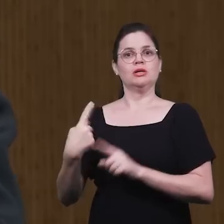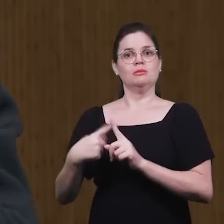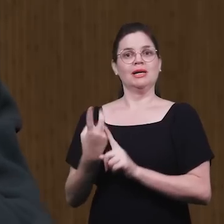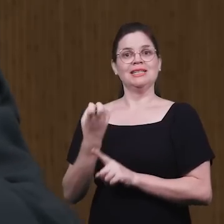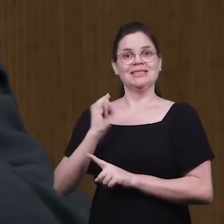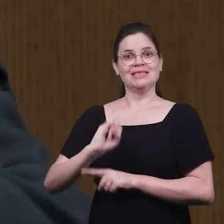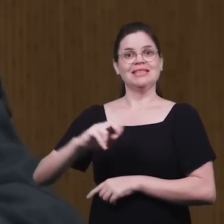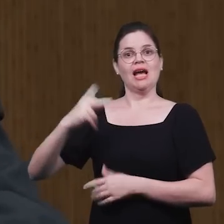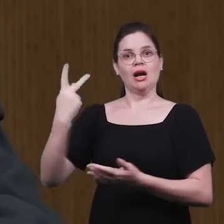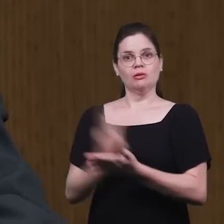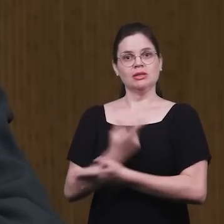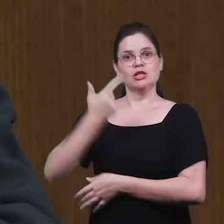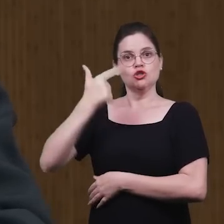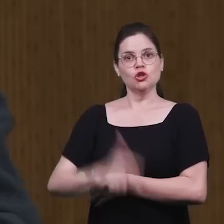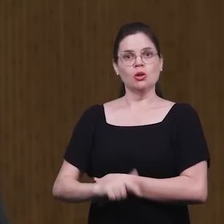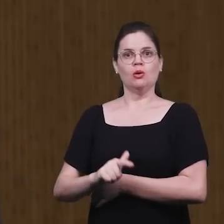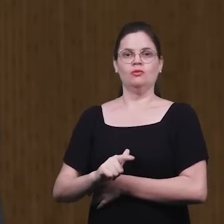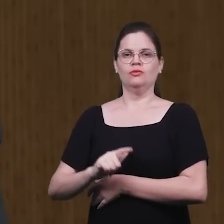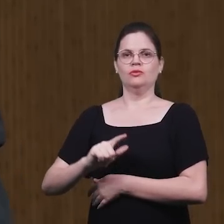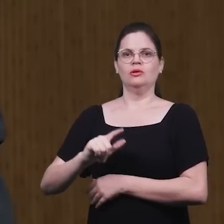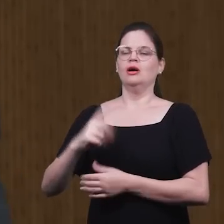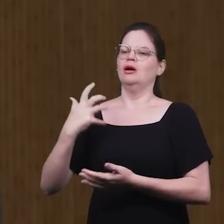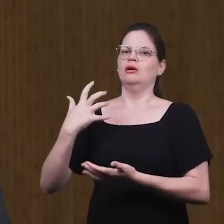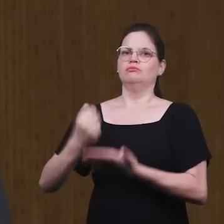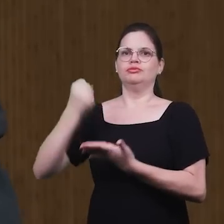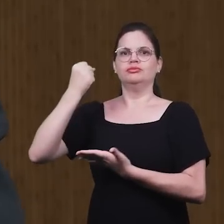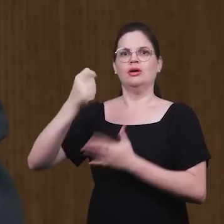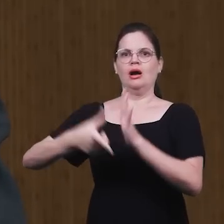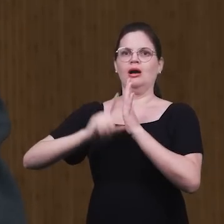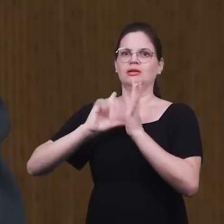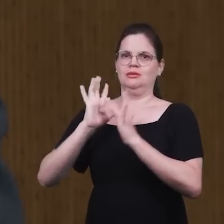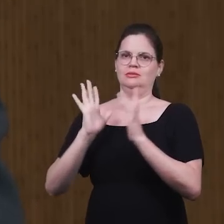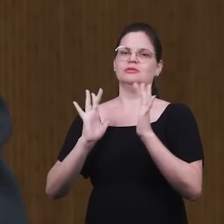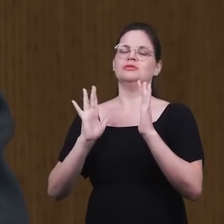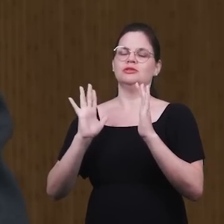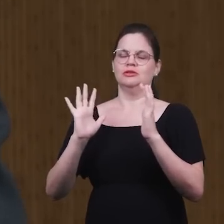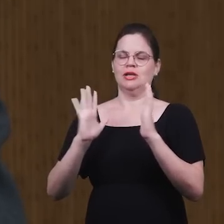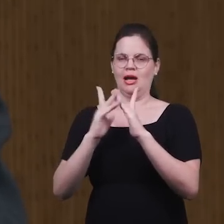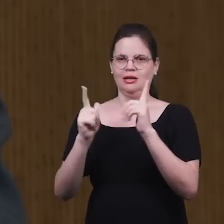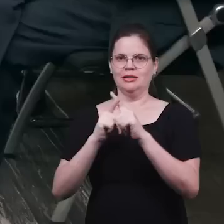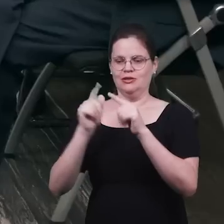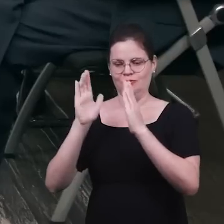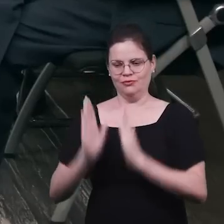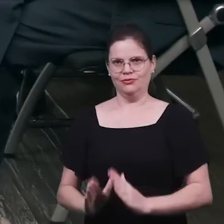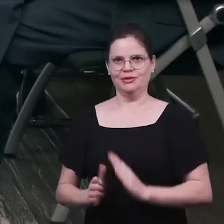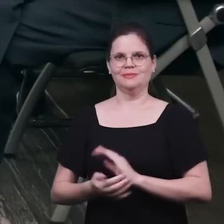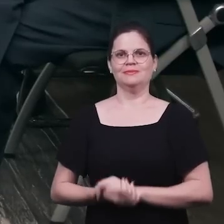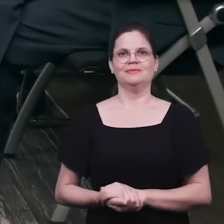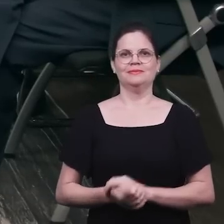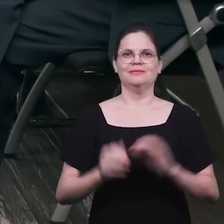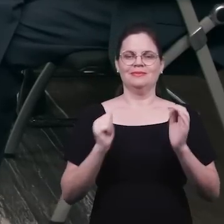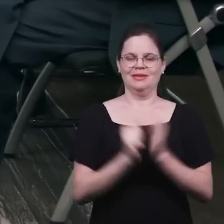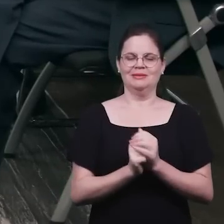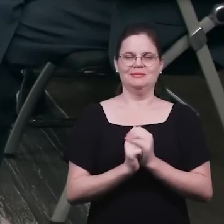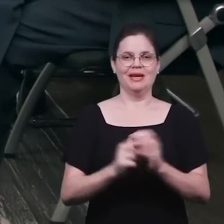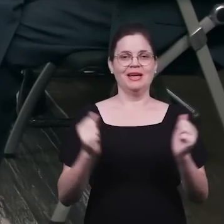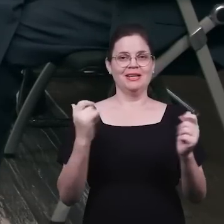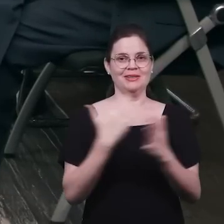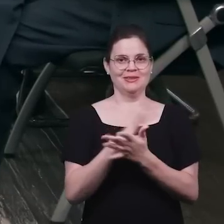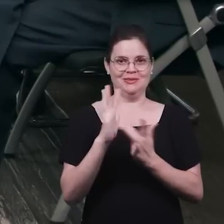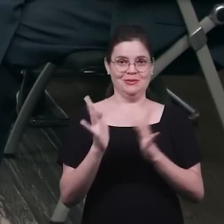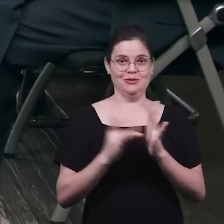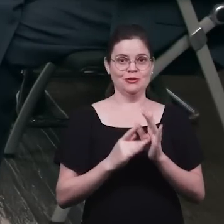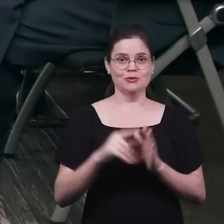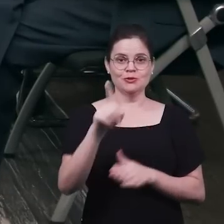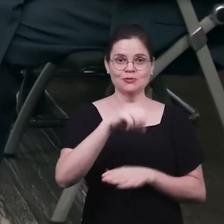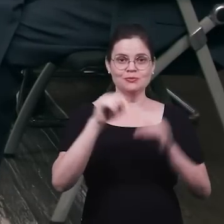quê? Porque quando outra Tiatira aparecer, o Senhor já terá arrebatado a sua igreja. Glória a Jesus. Olha só, eu